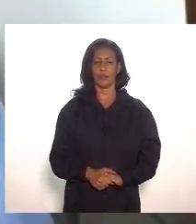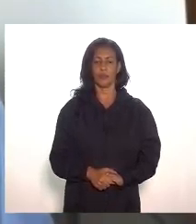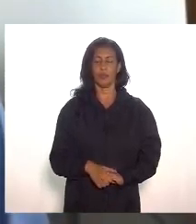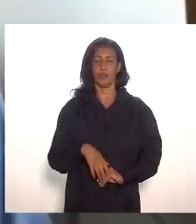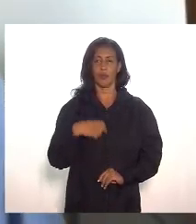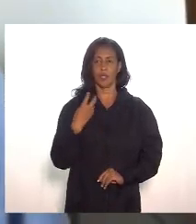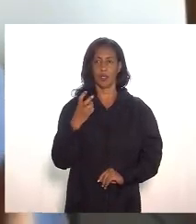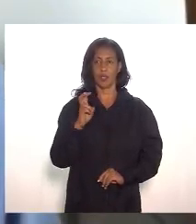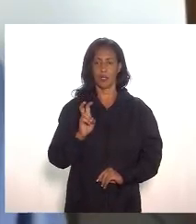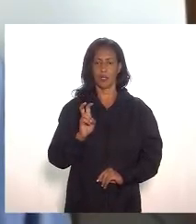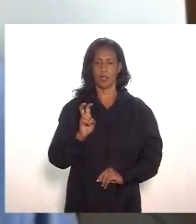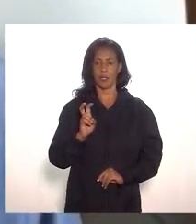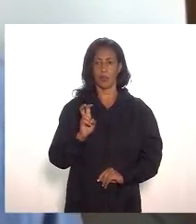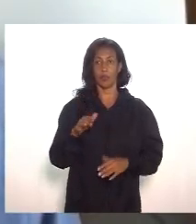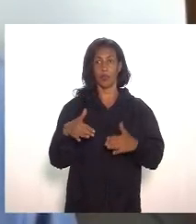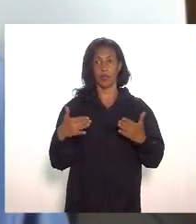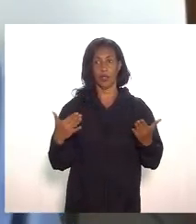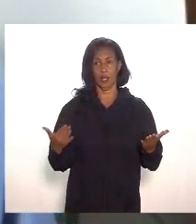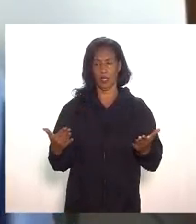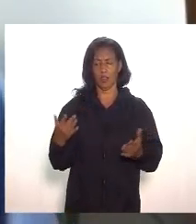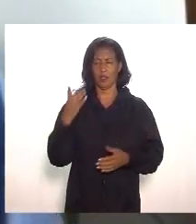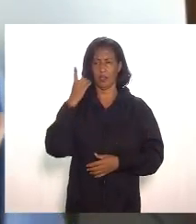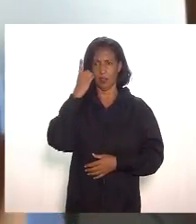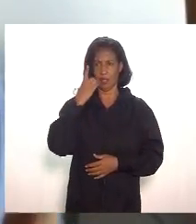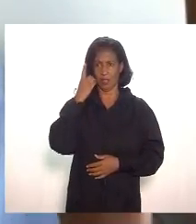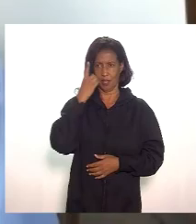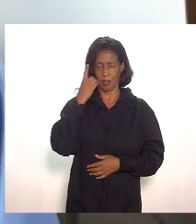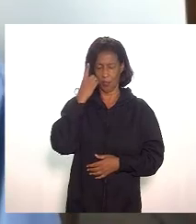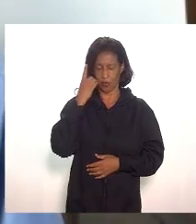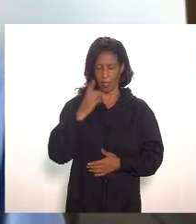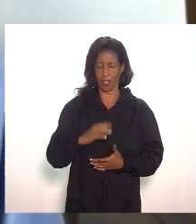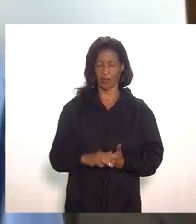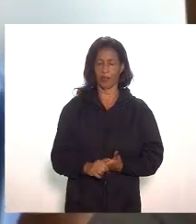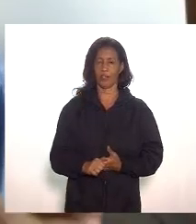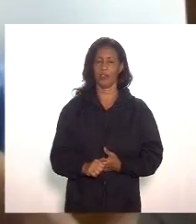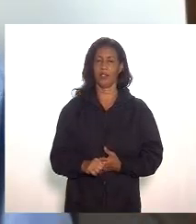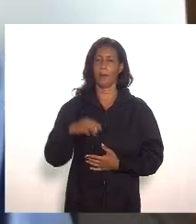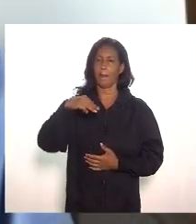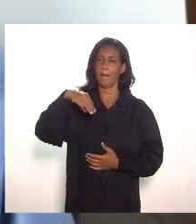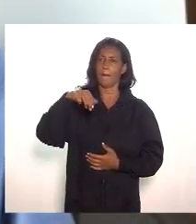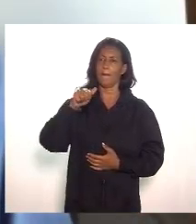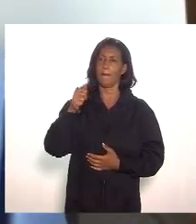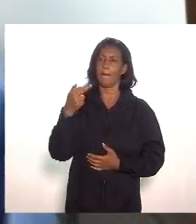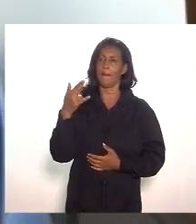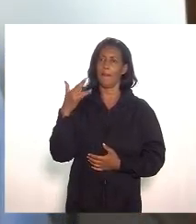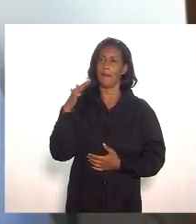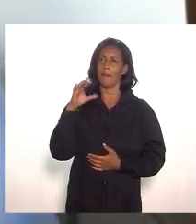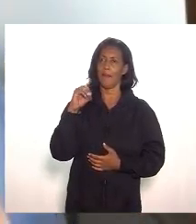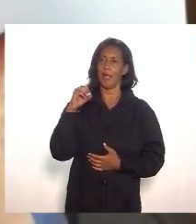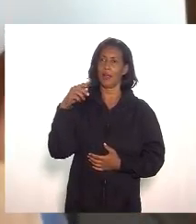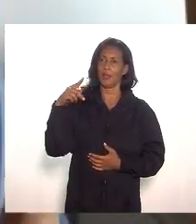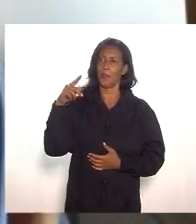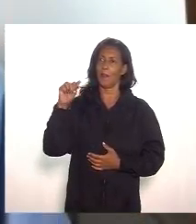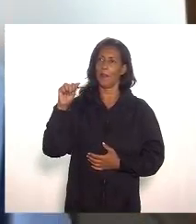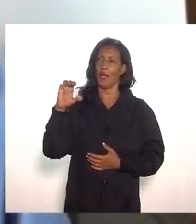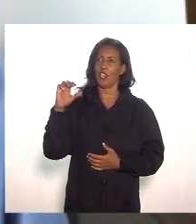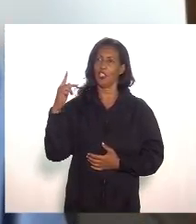5. E aí, deputado Márcio Pacheco, Vossa Excelência chama a atenção, talvez não